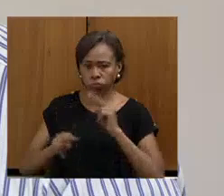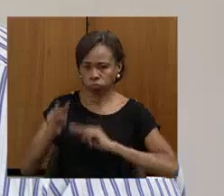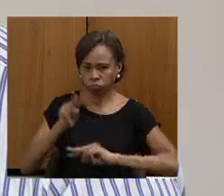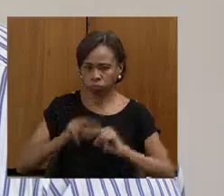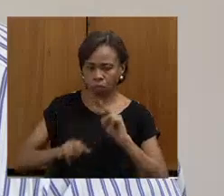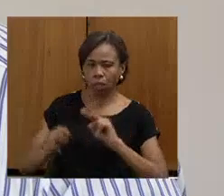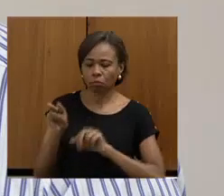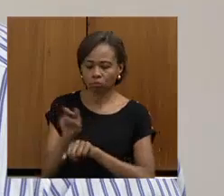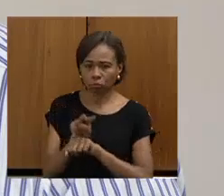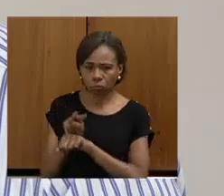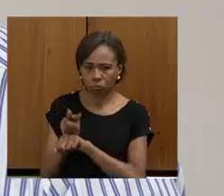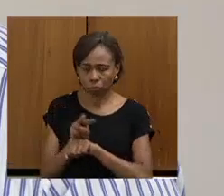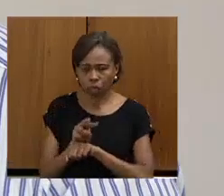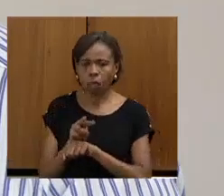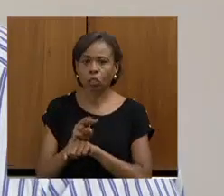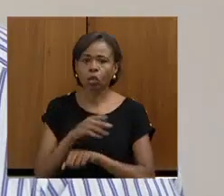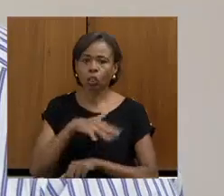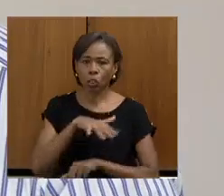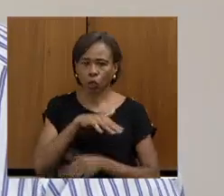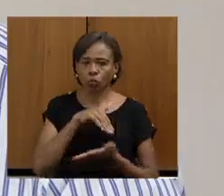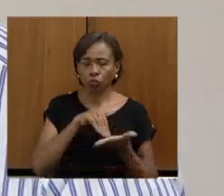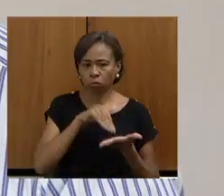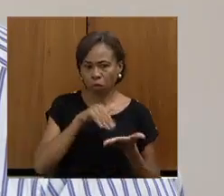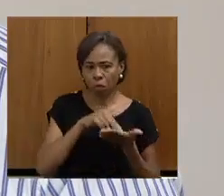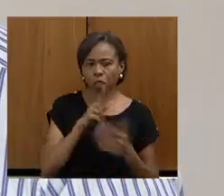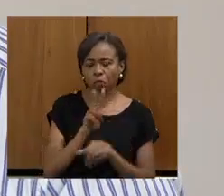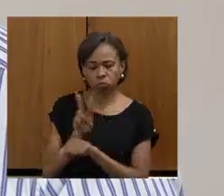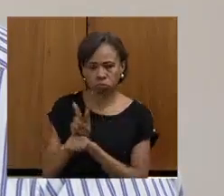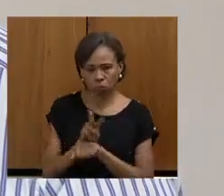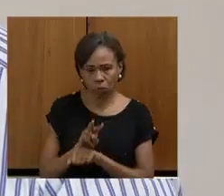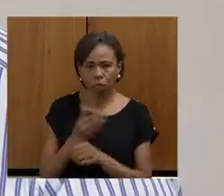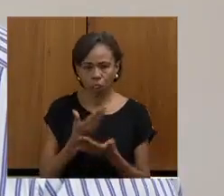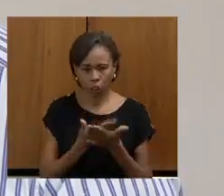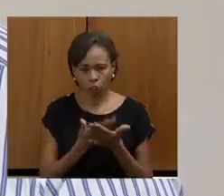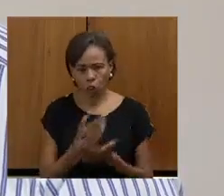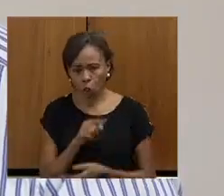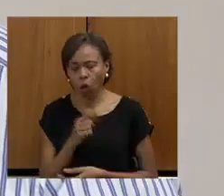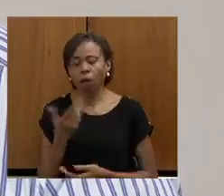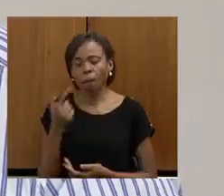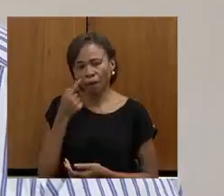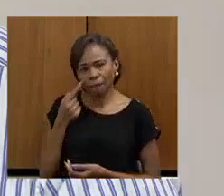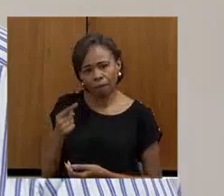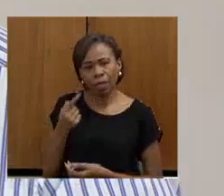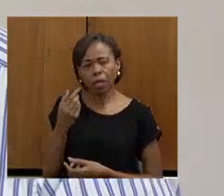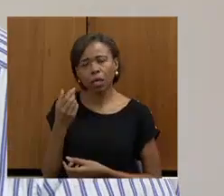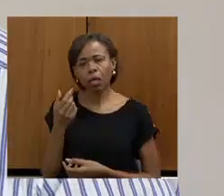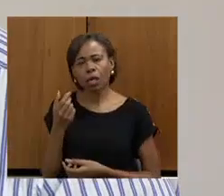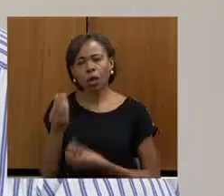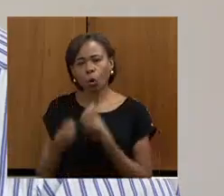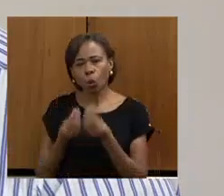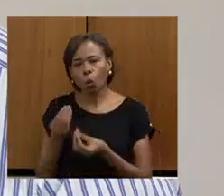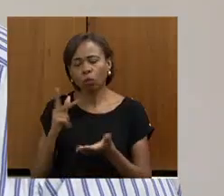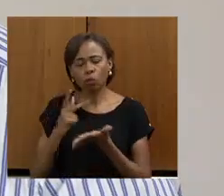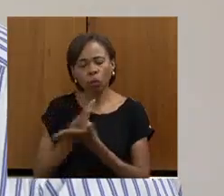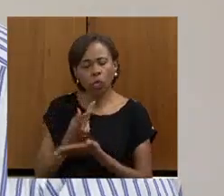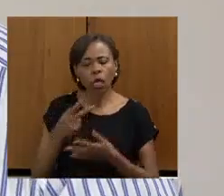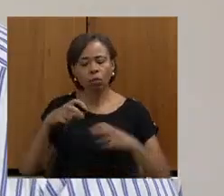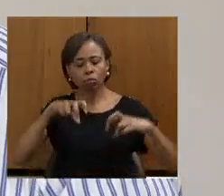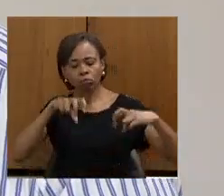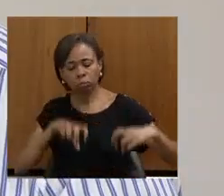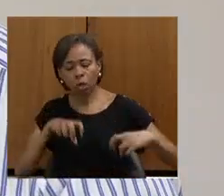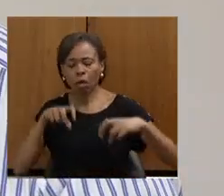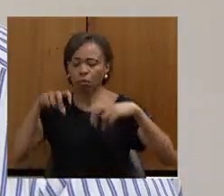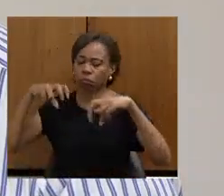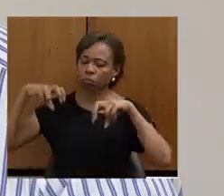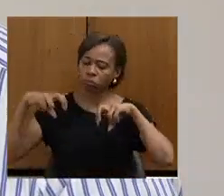através do serviço de inspeção escolar para verificar todos os lados, analisar, fazer as oitivas, entender